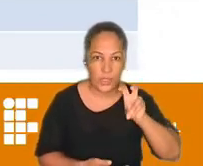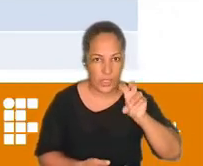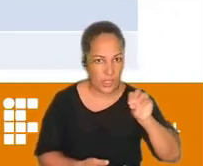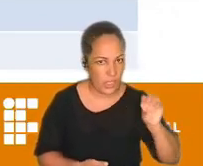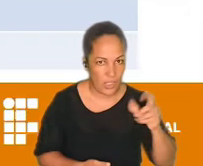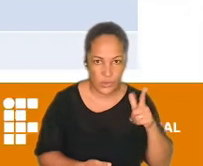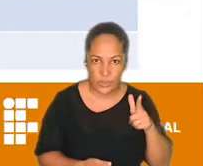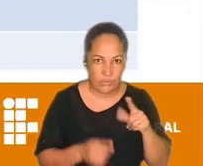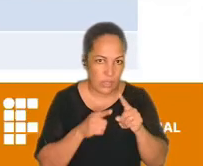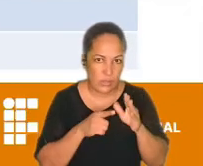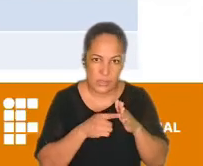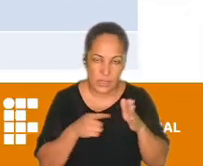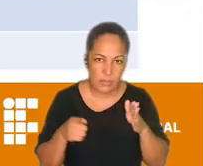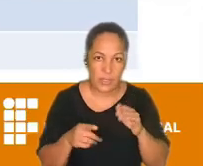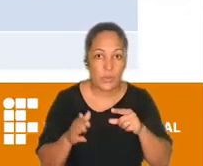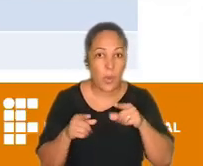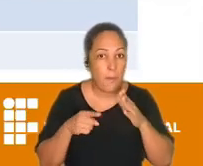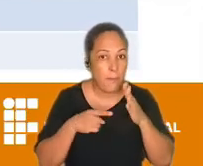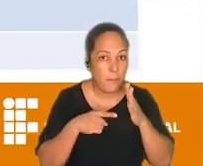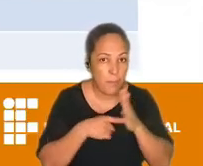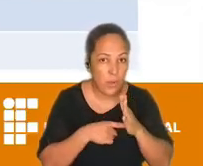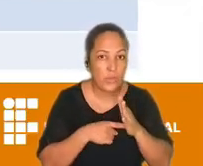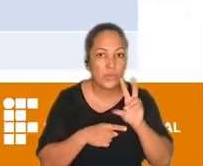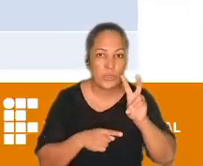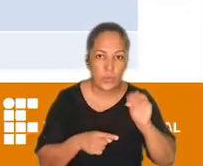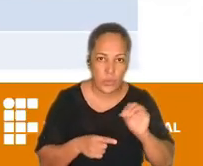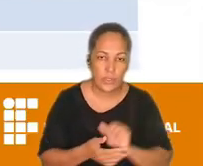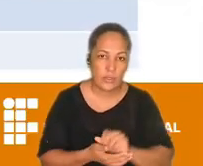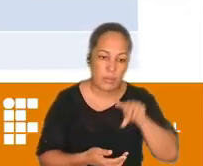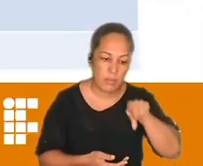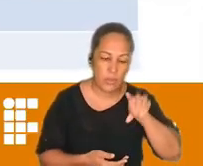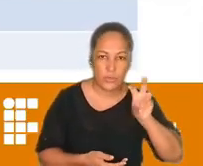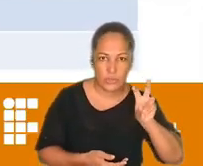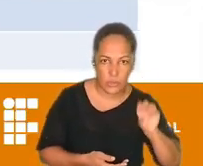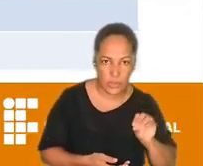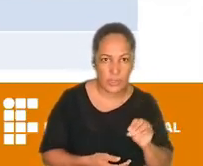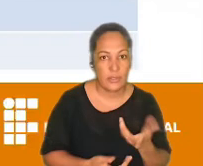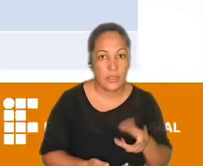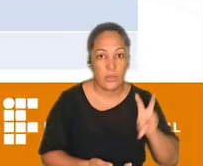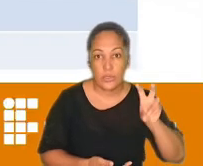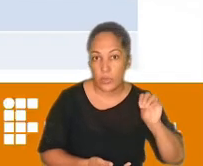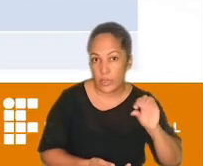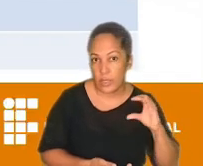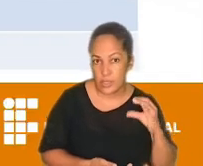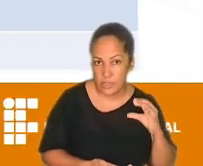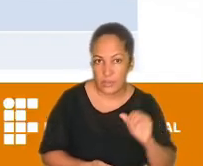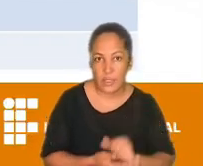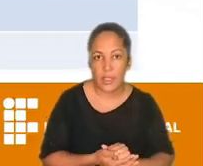milhar, ponto 50. Ponto 50, o 50 é os centavos, é para separar a casa